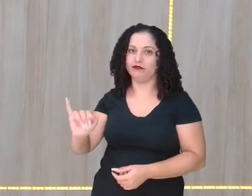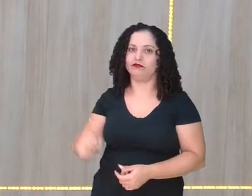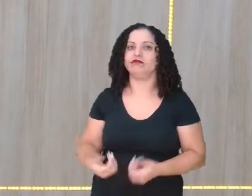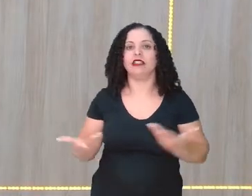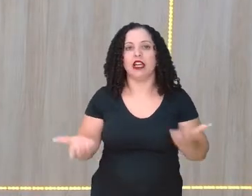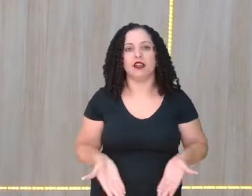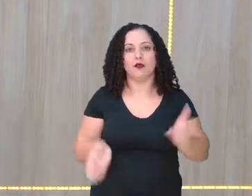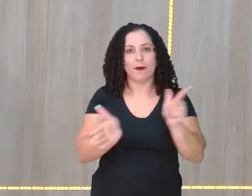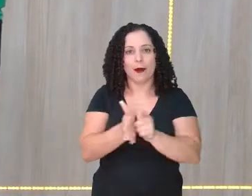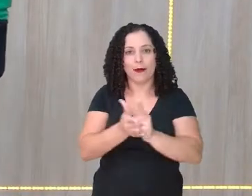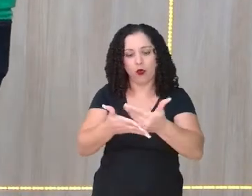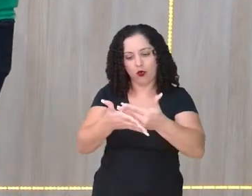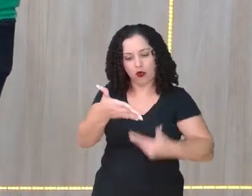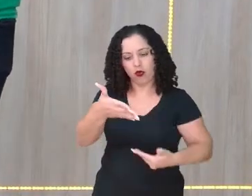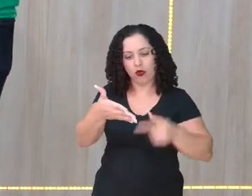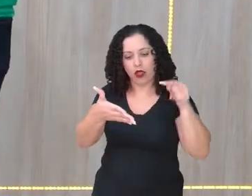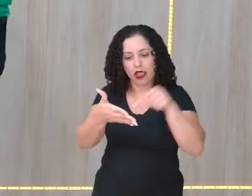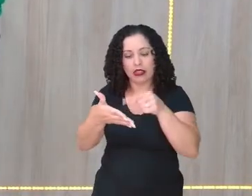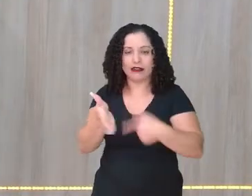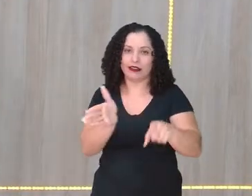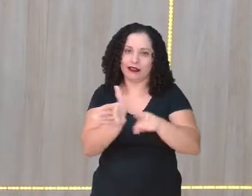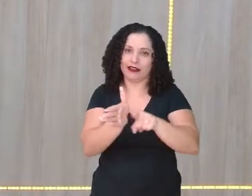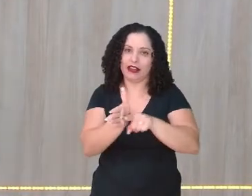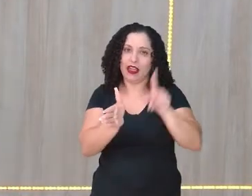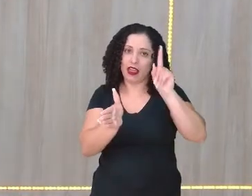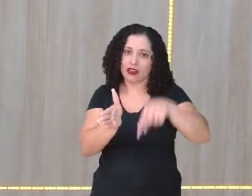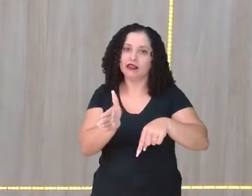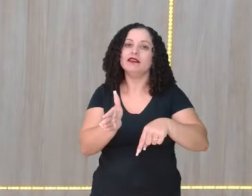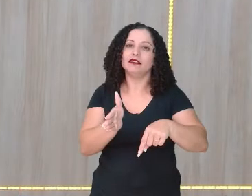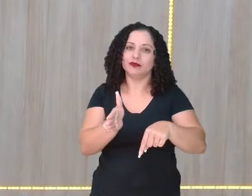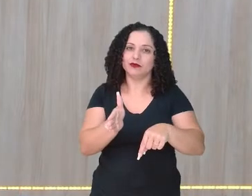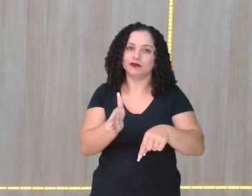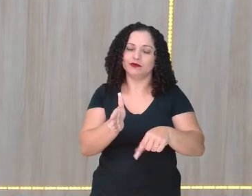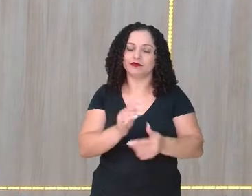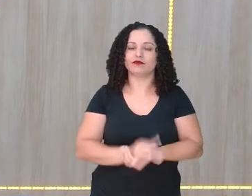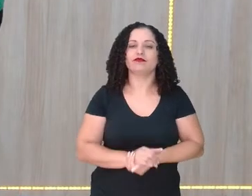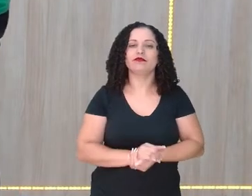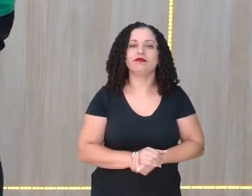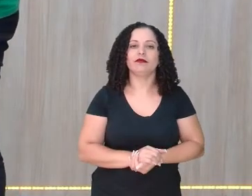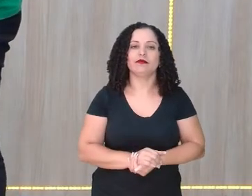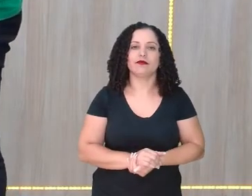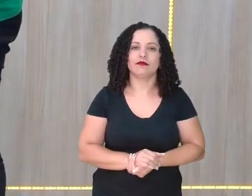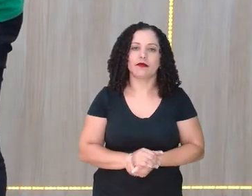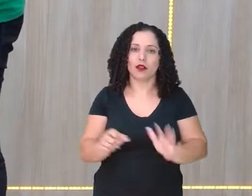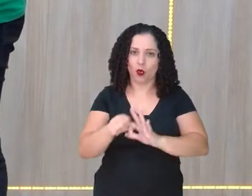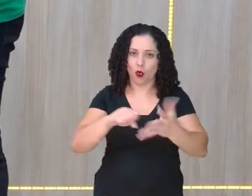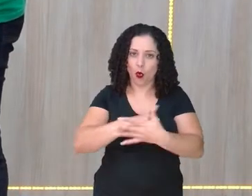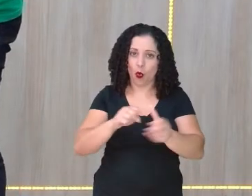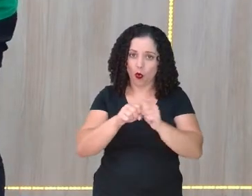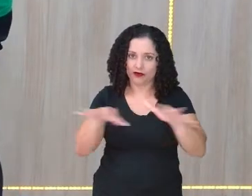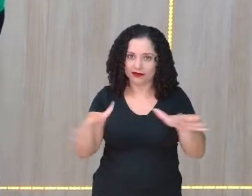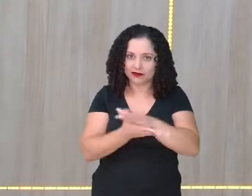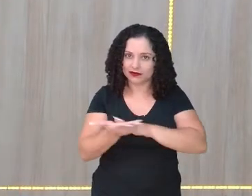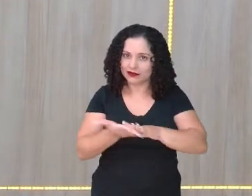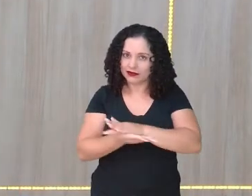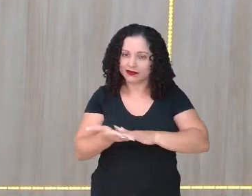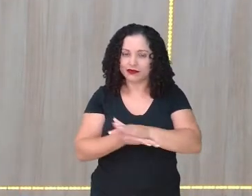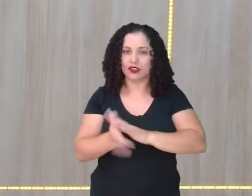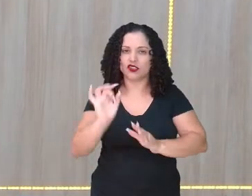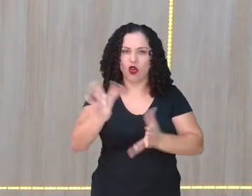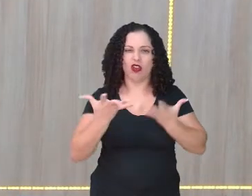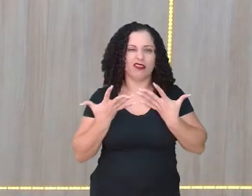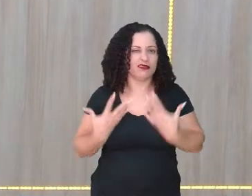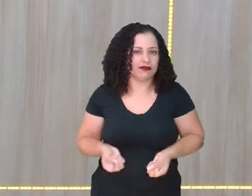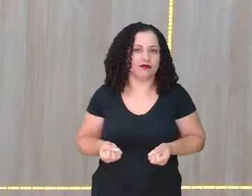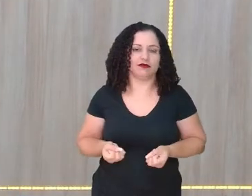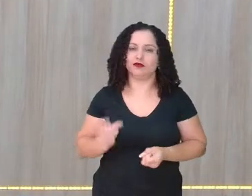teste deu negativo, graças a Deus eu não tive Covid, era só um cansaço mesmo, tá? Da rotina muito acelerada, né?